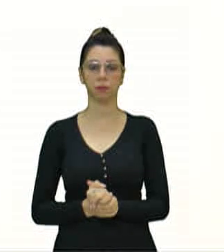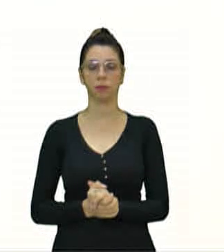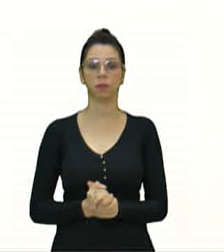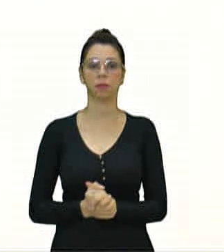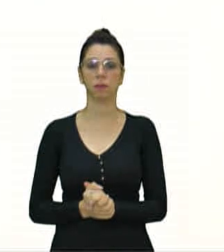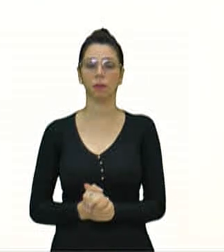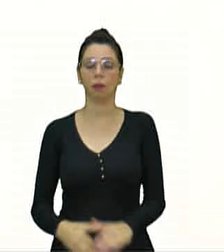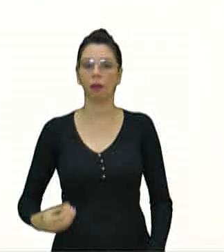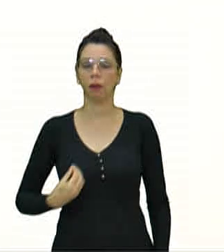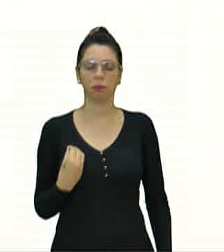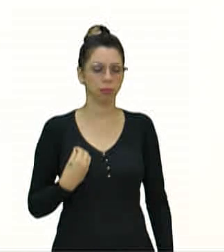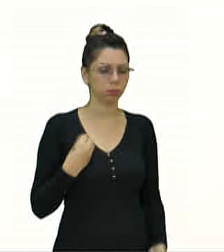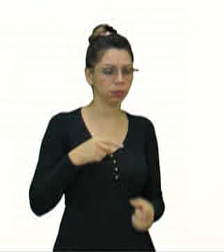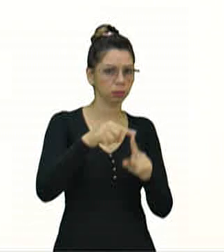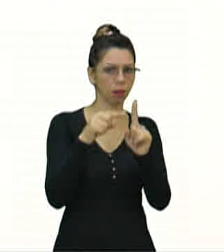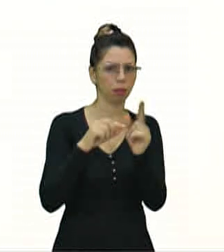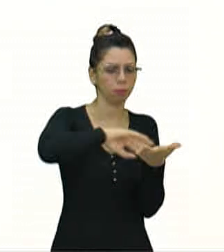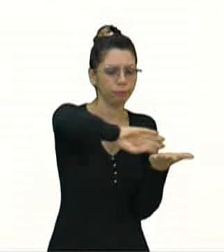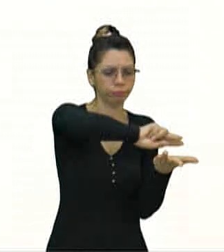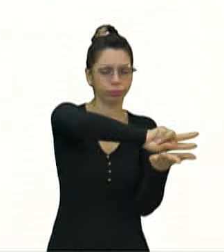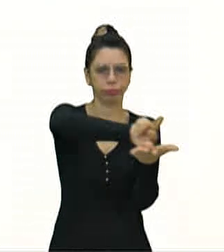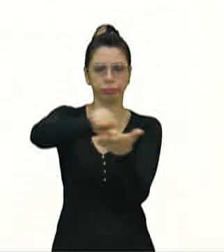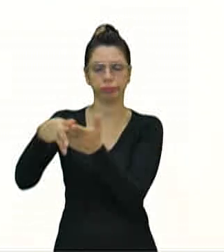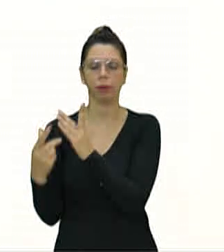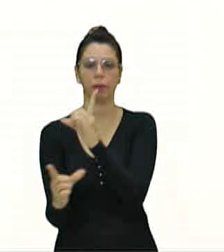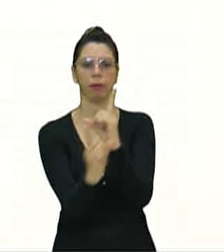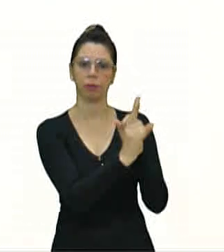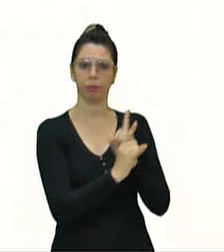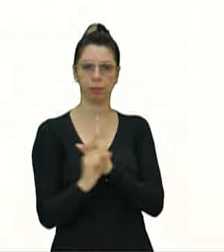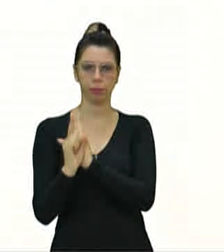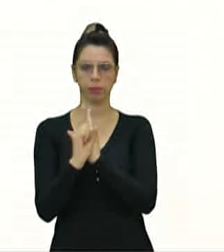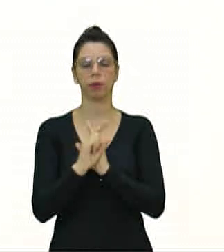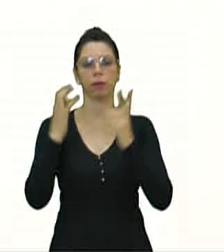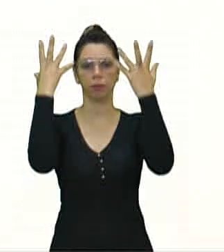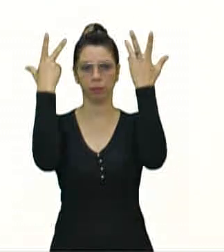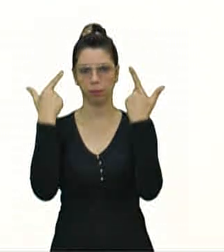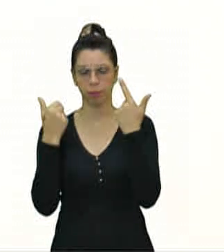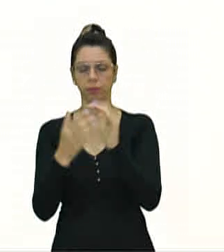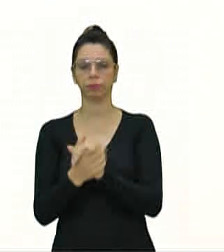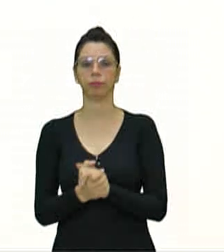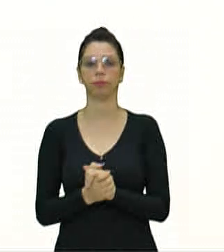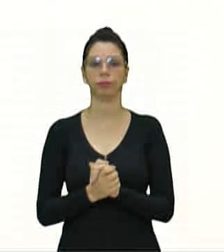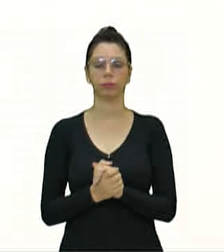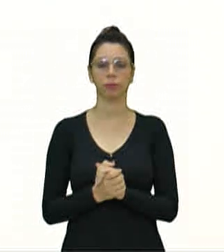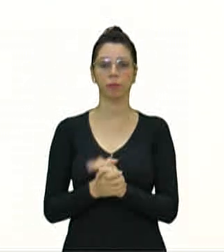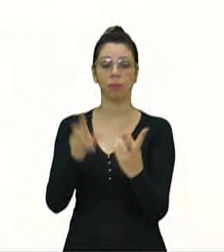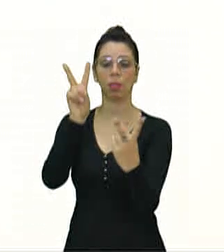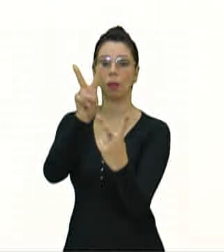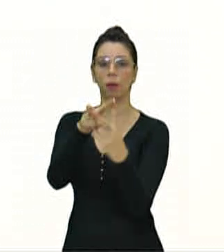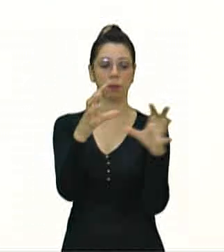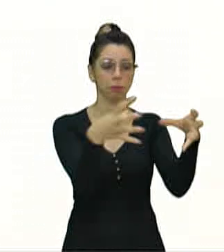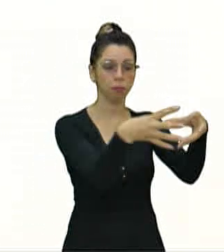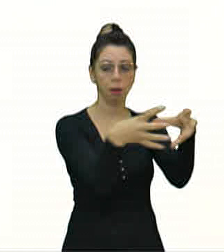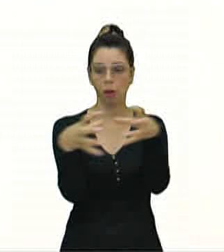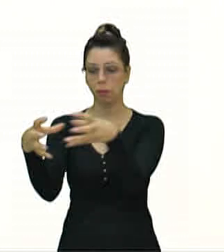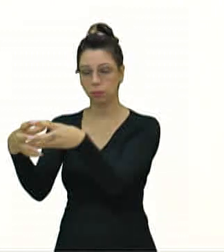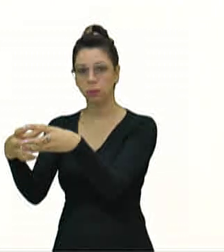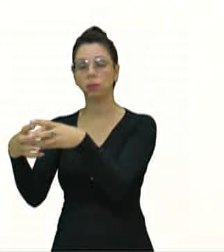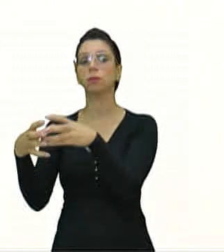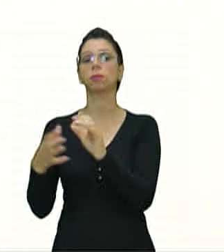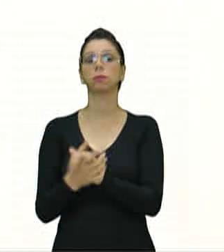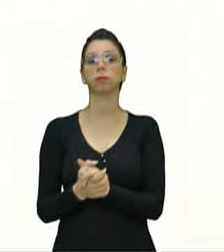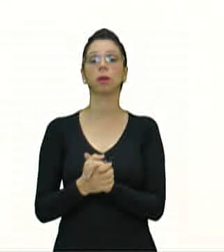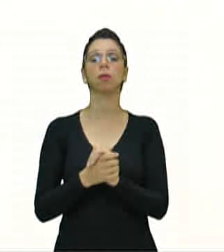Existem diversas formas de reprodução encontradas no reino animal, que podem ser classificadas em 2 grandes grupos: